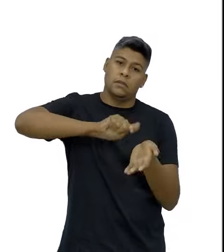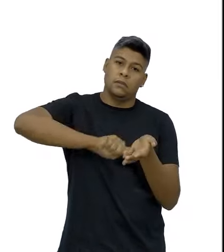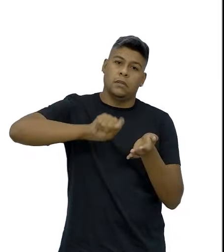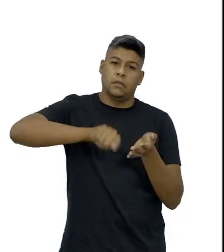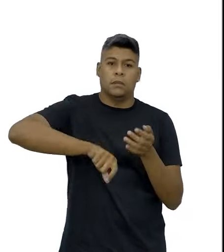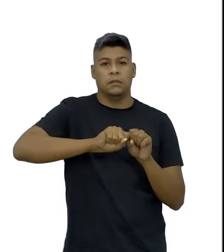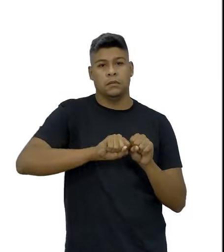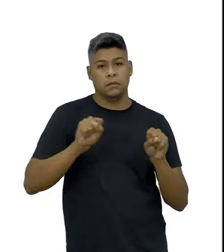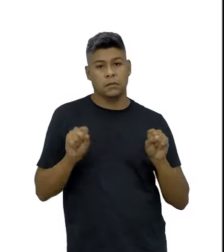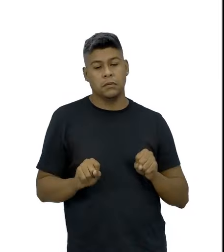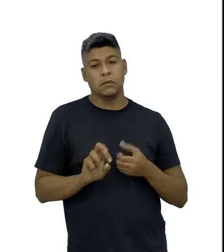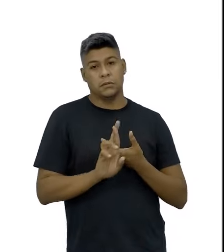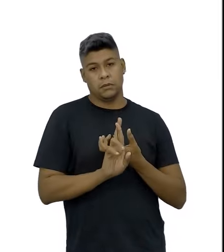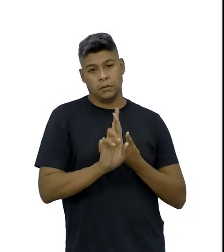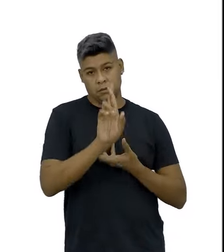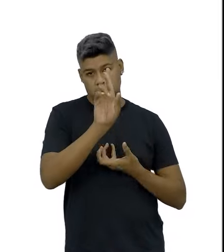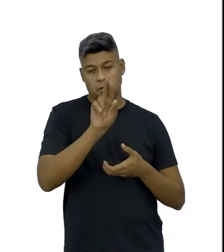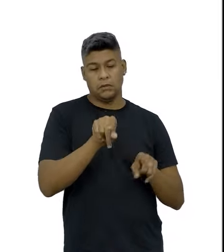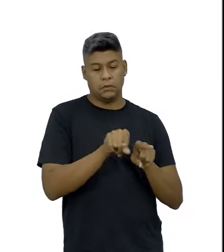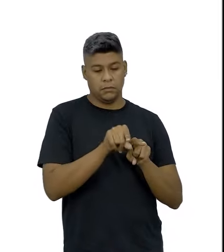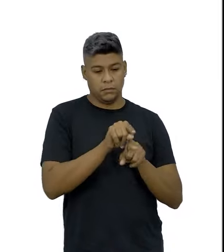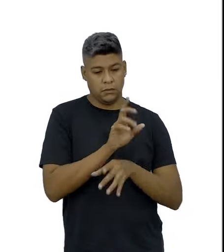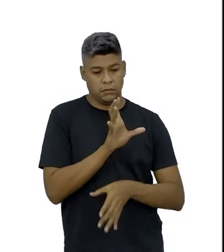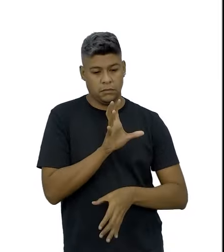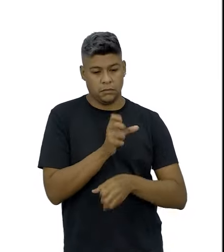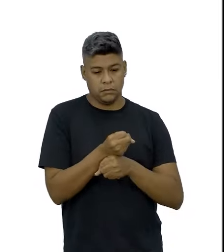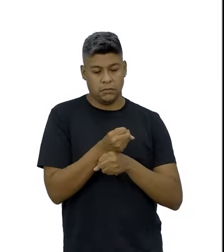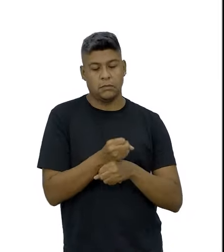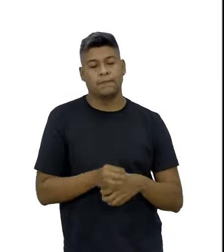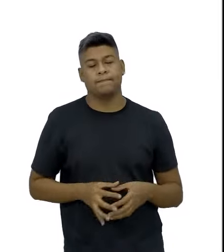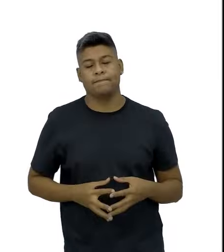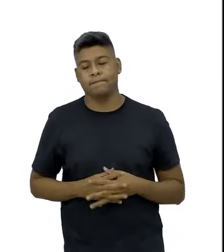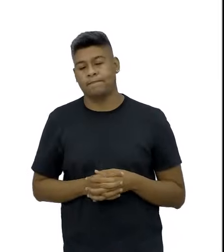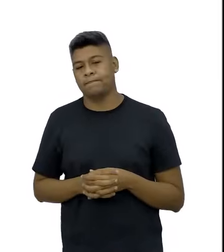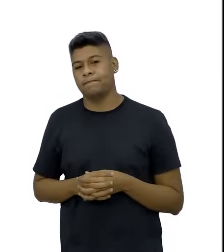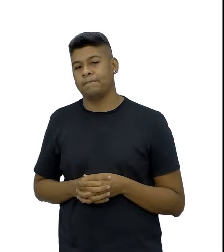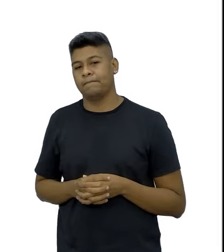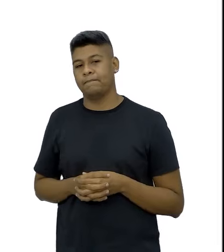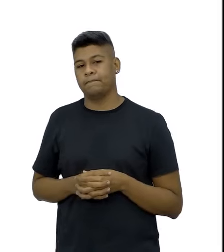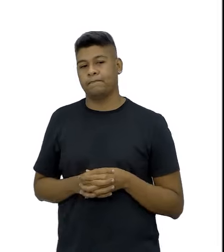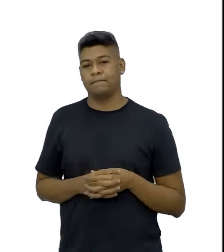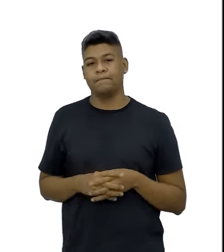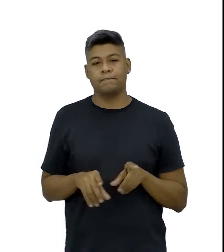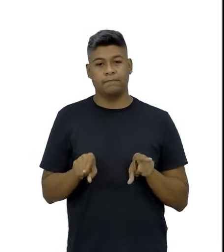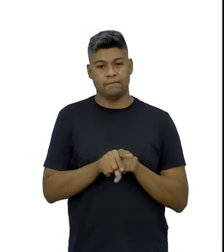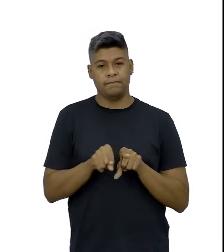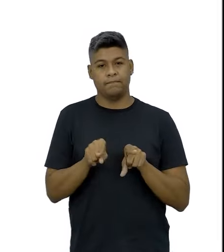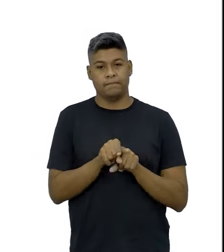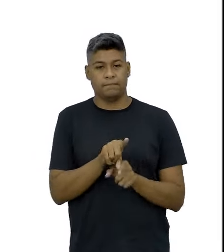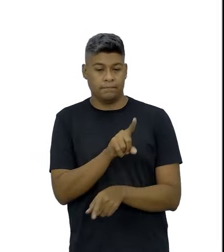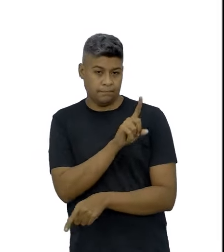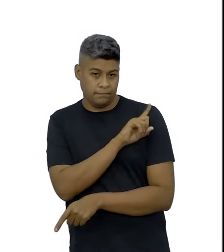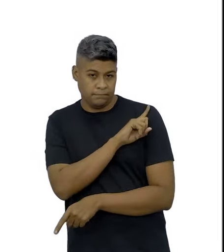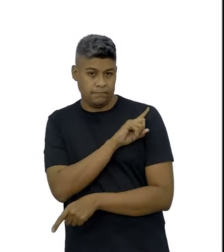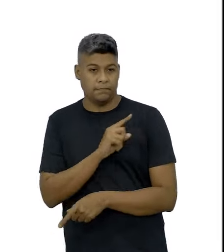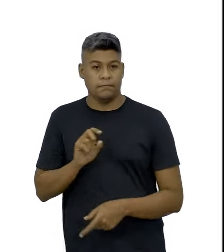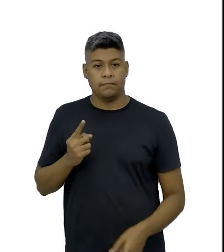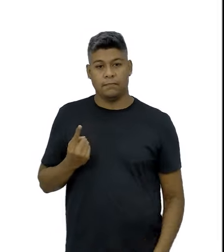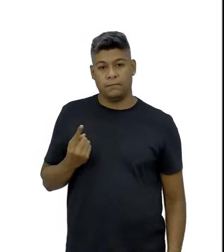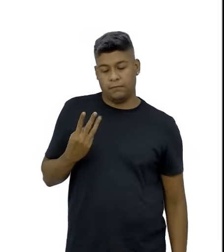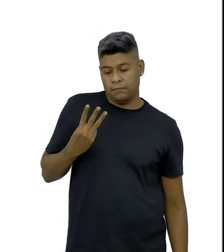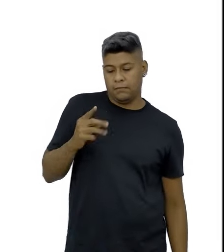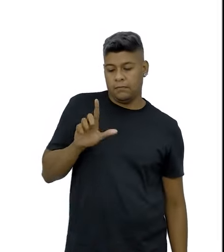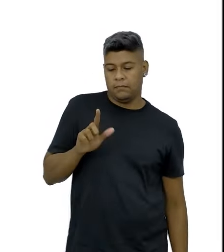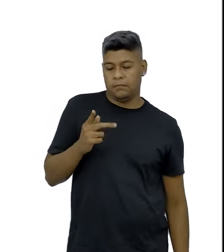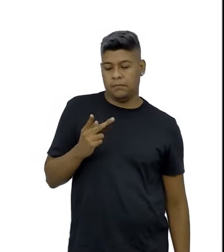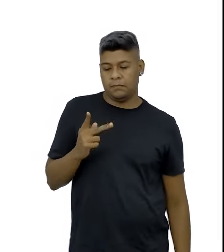sistema de representação e notacional. E a habilidade também do primeiro ano, 13, LP13,